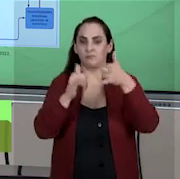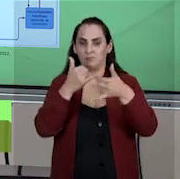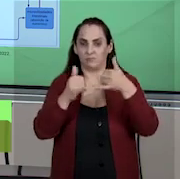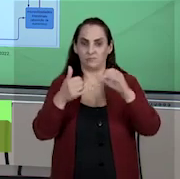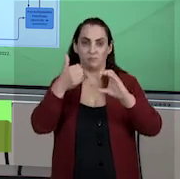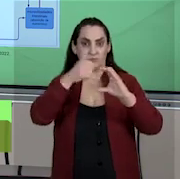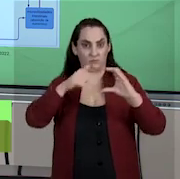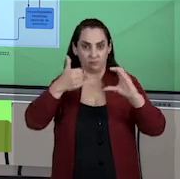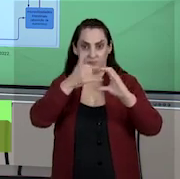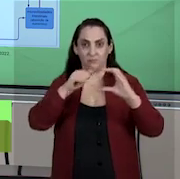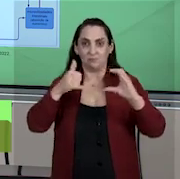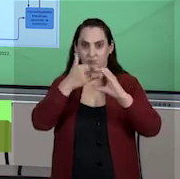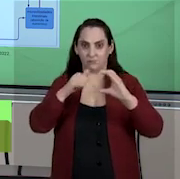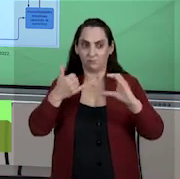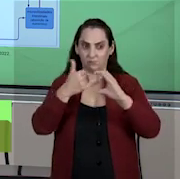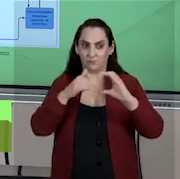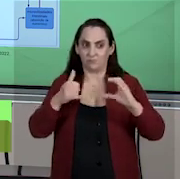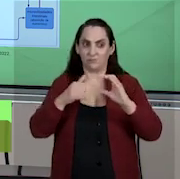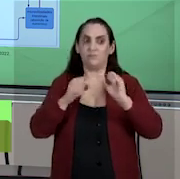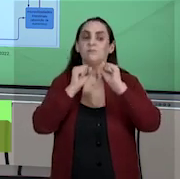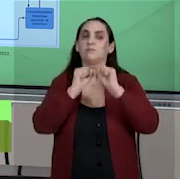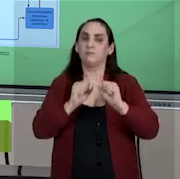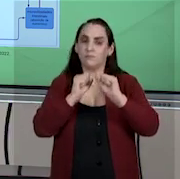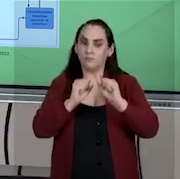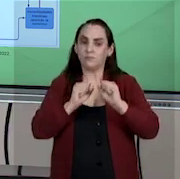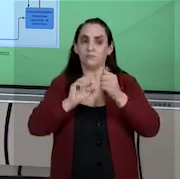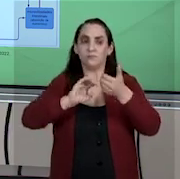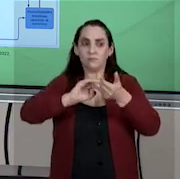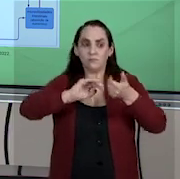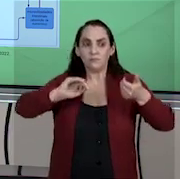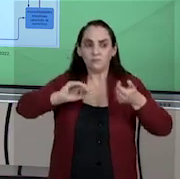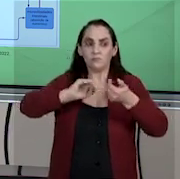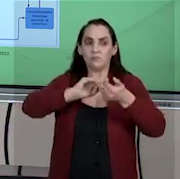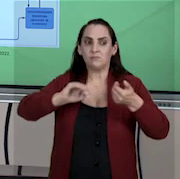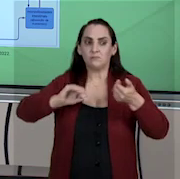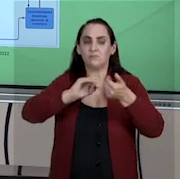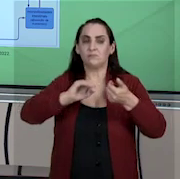carboidratos. Esses carboidratos, eles vão ser quebrados.